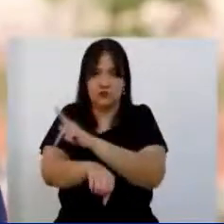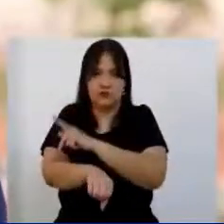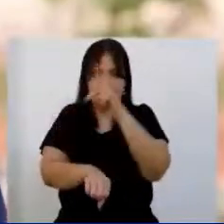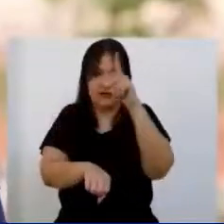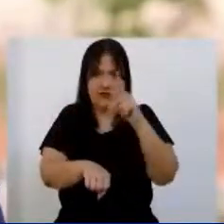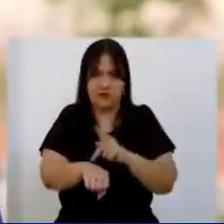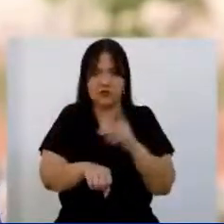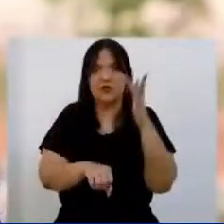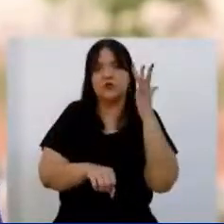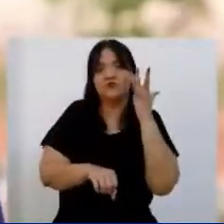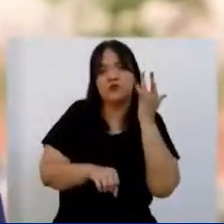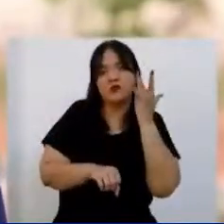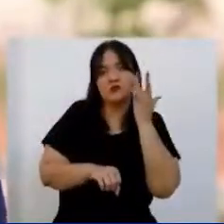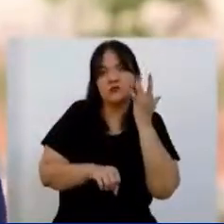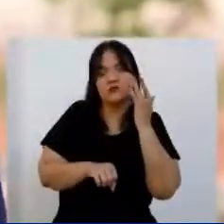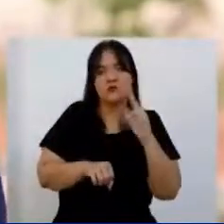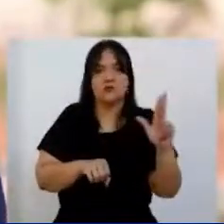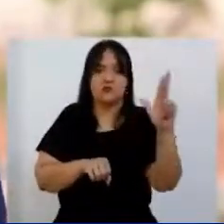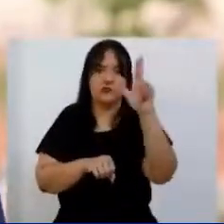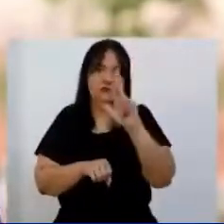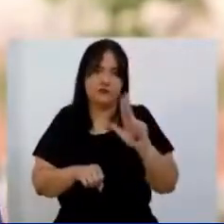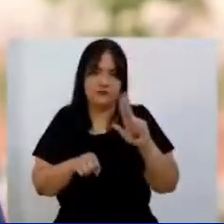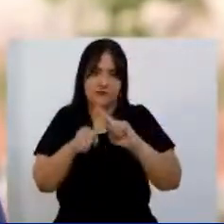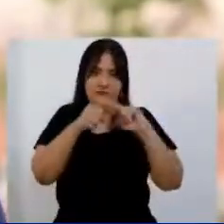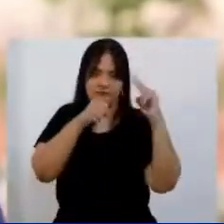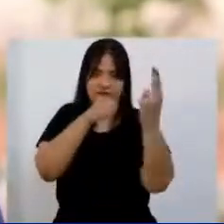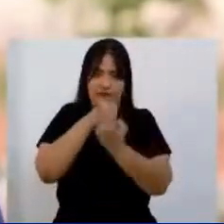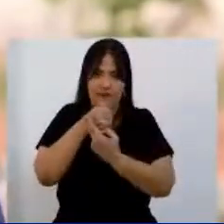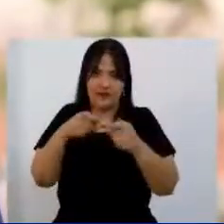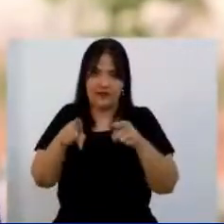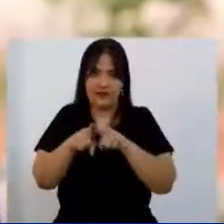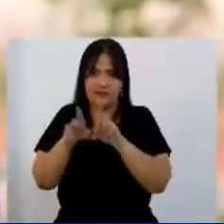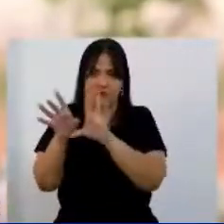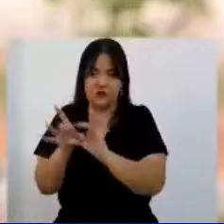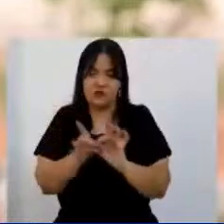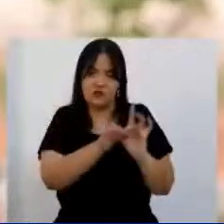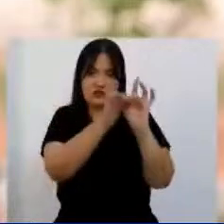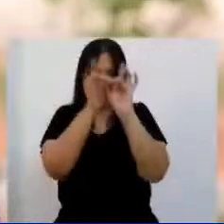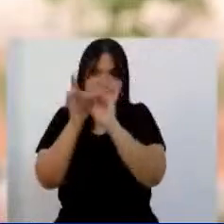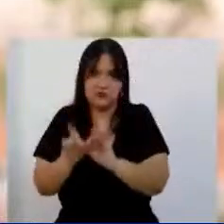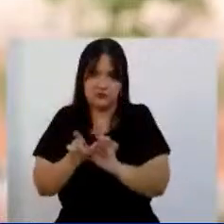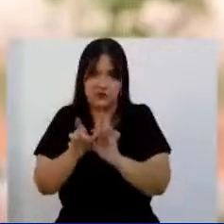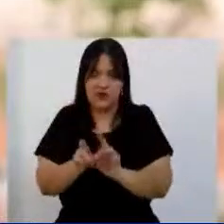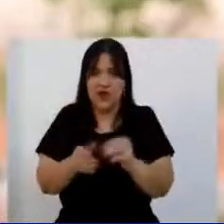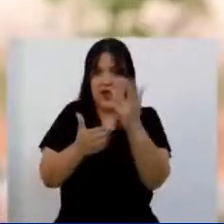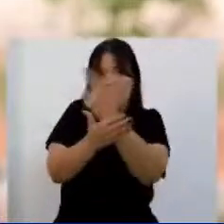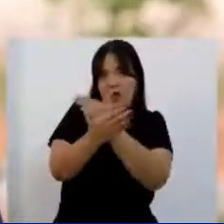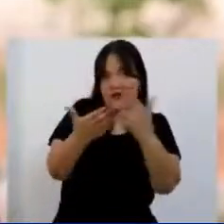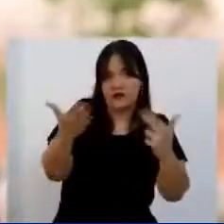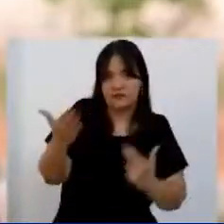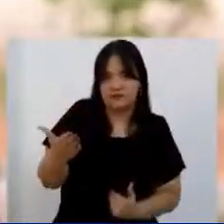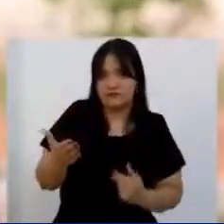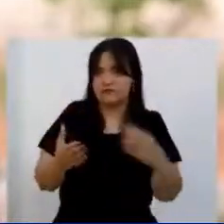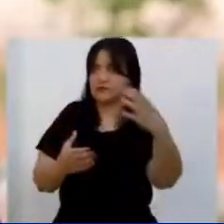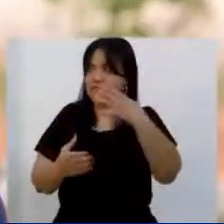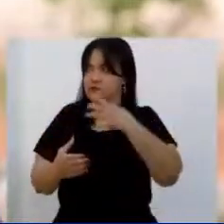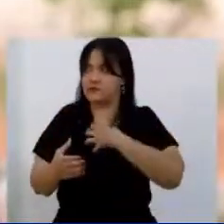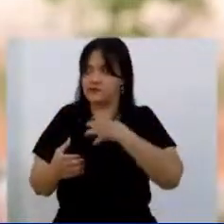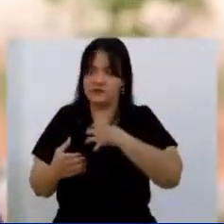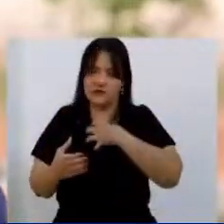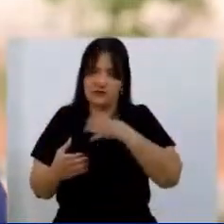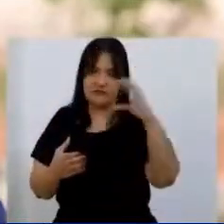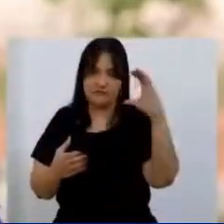projeto de extensão Teatro Universitário. E também é uma forma de integrar arte e ciência na academia,